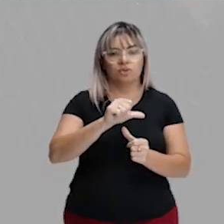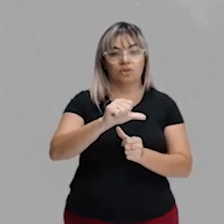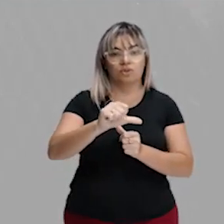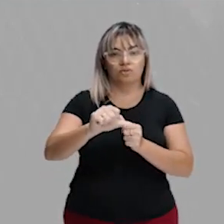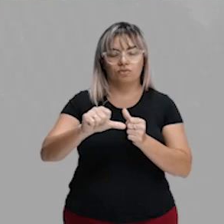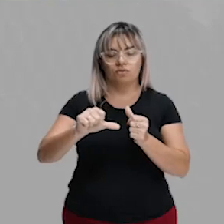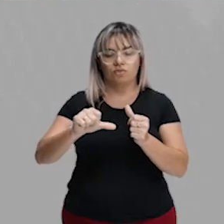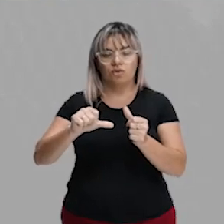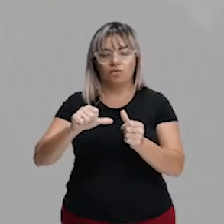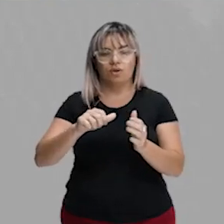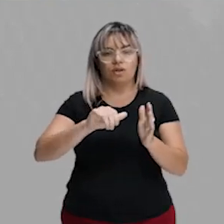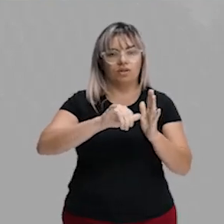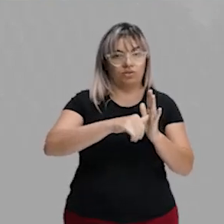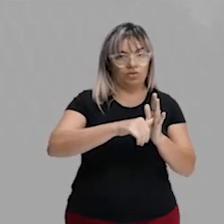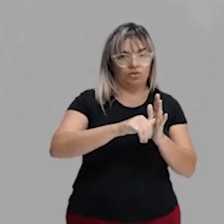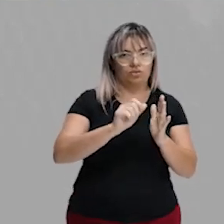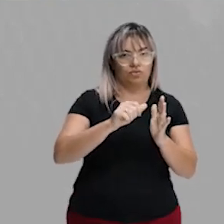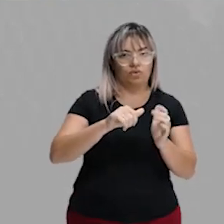transformam, olha só,